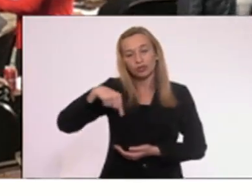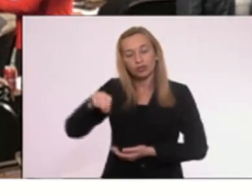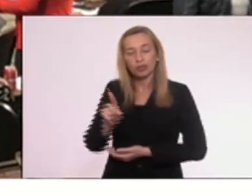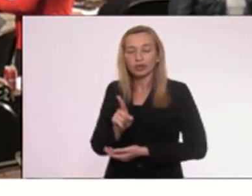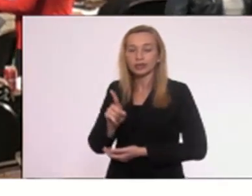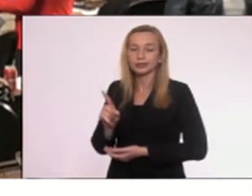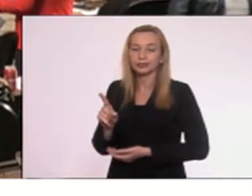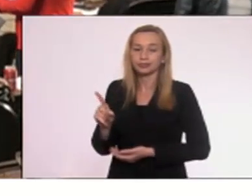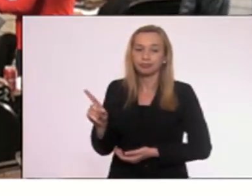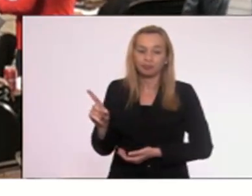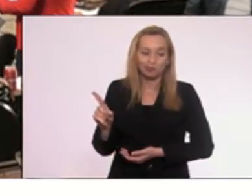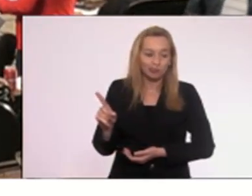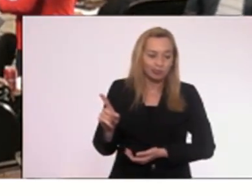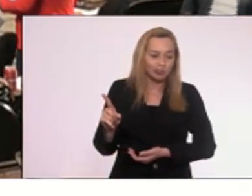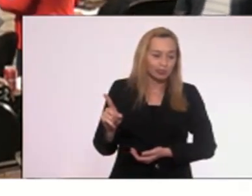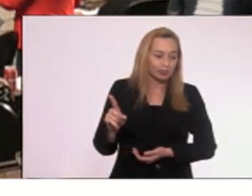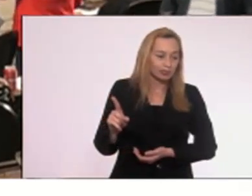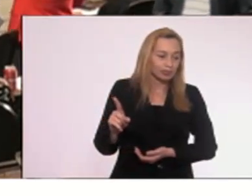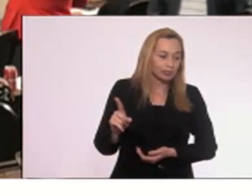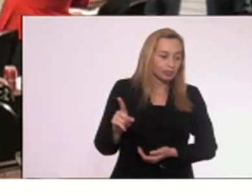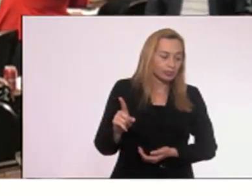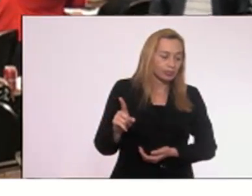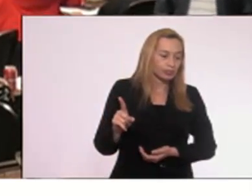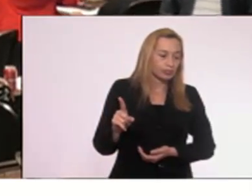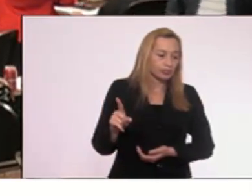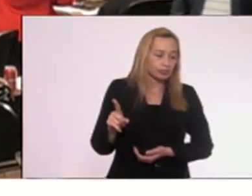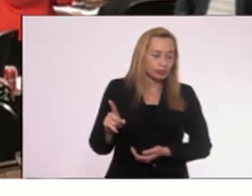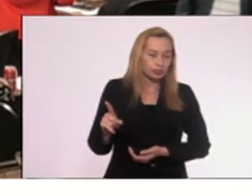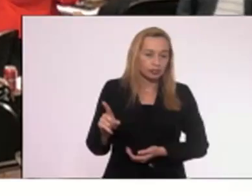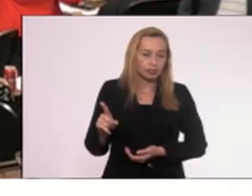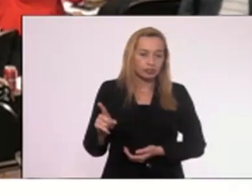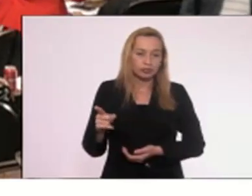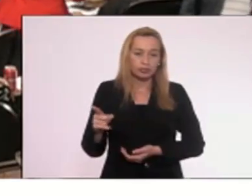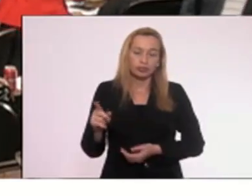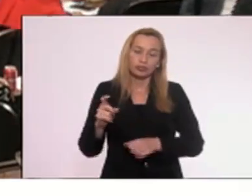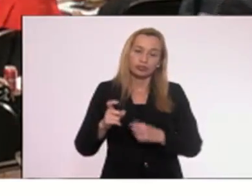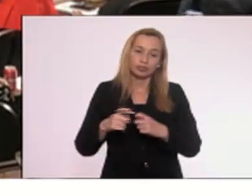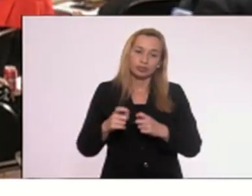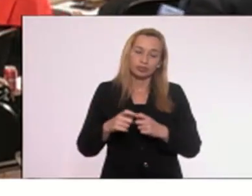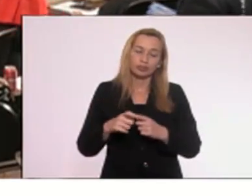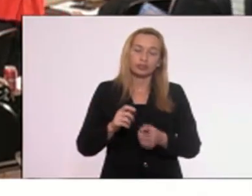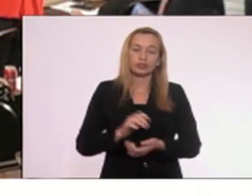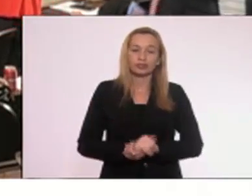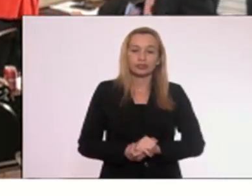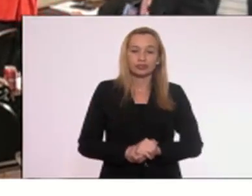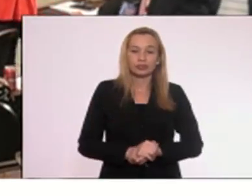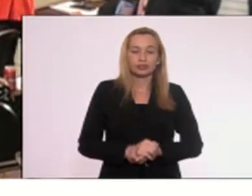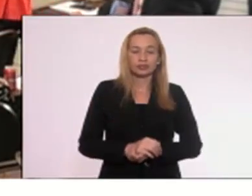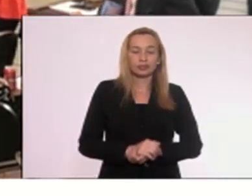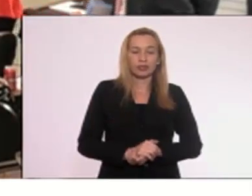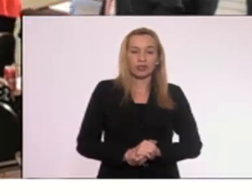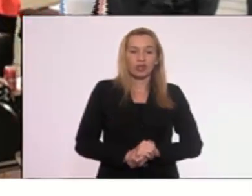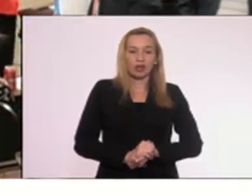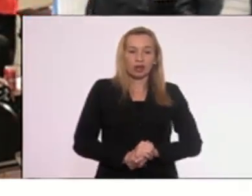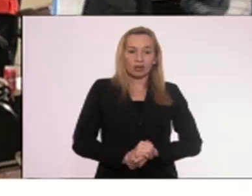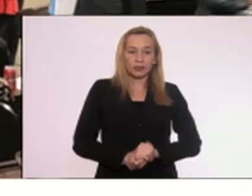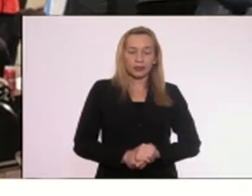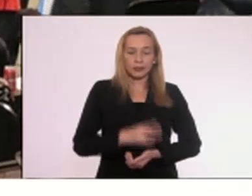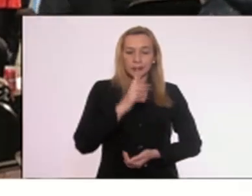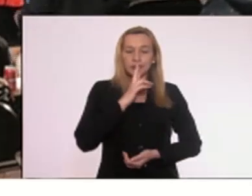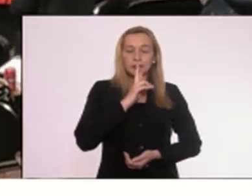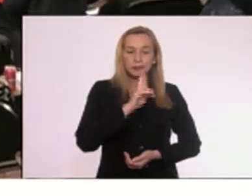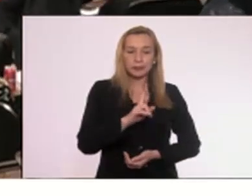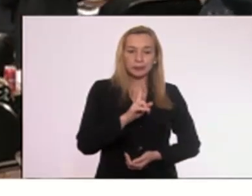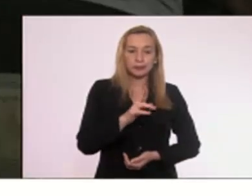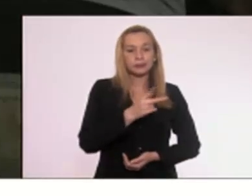teve que buscar ajuda, auxílio médico. Por isso não está presente. Deputado Marcelo A Cabeleireiro. presidência proclama o